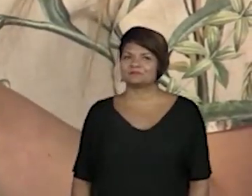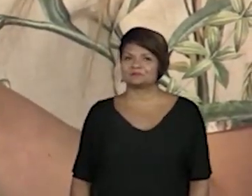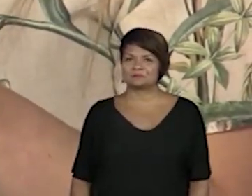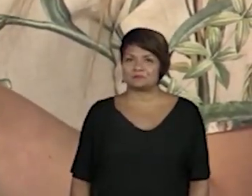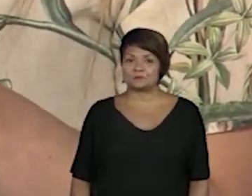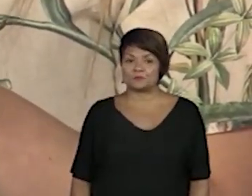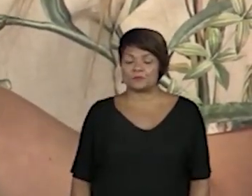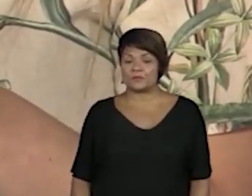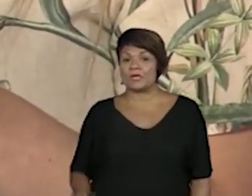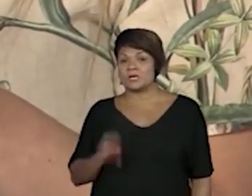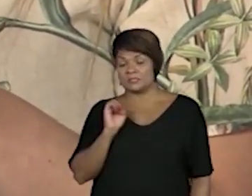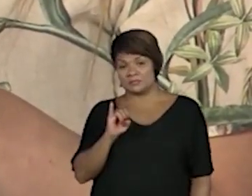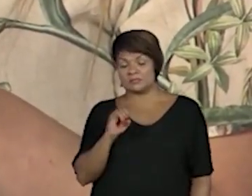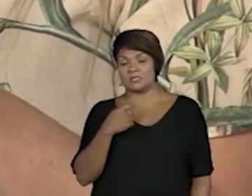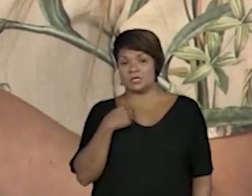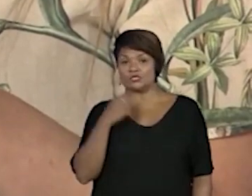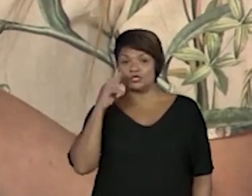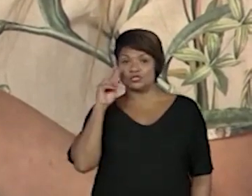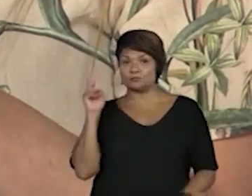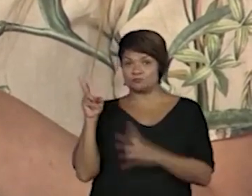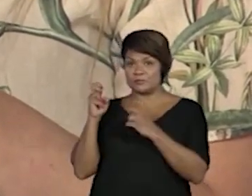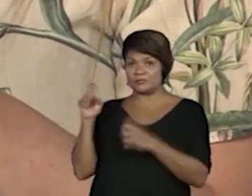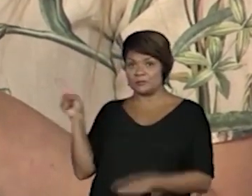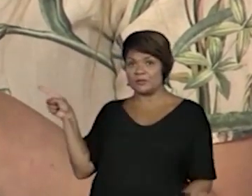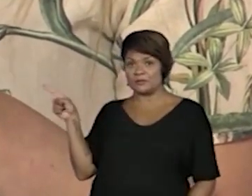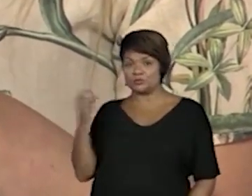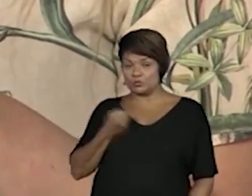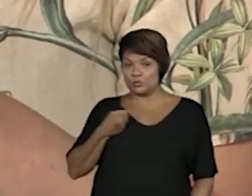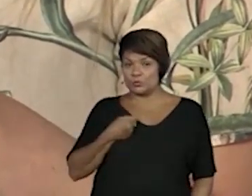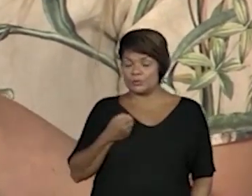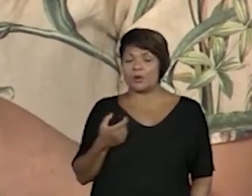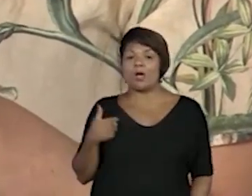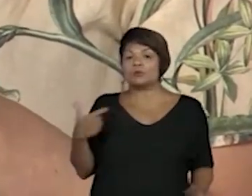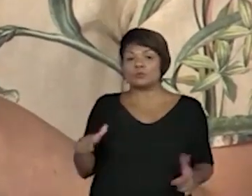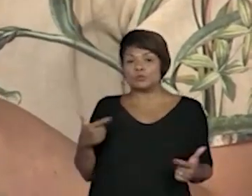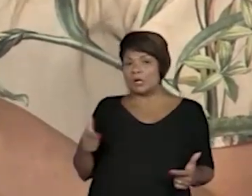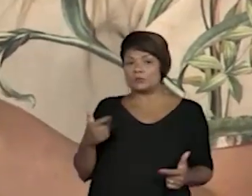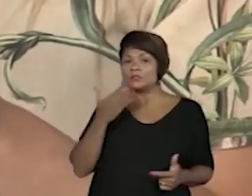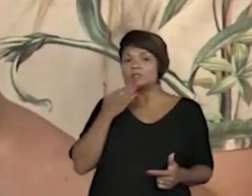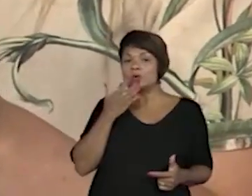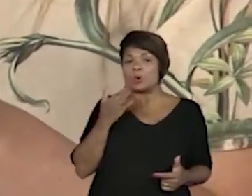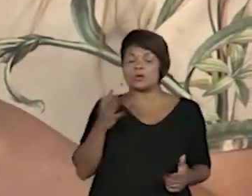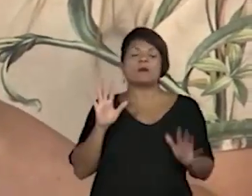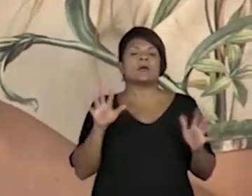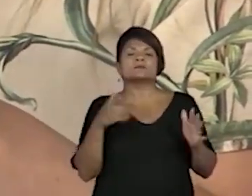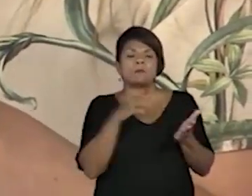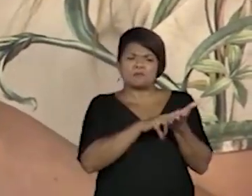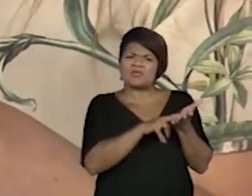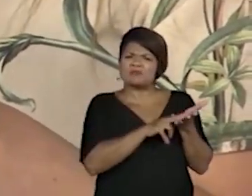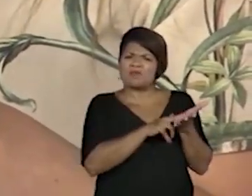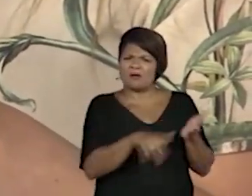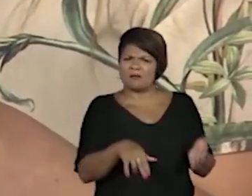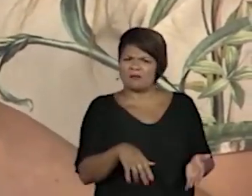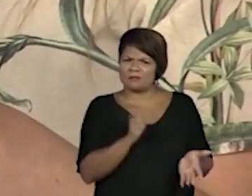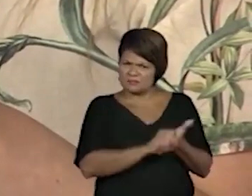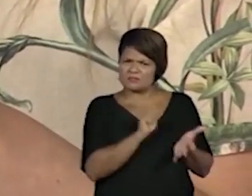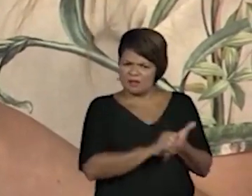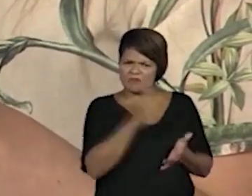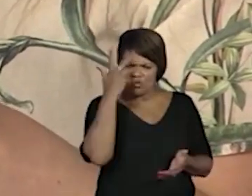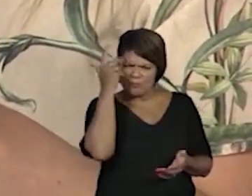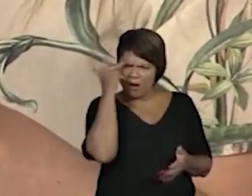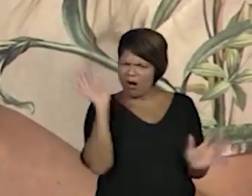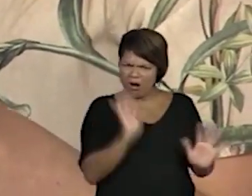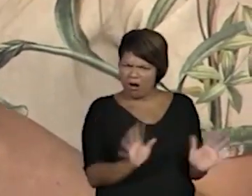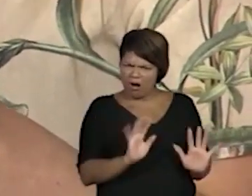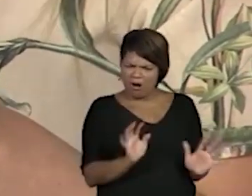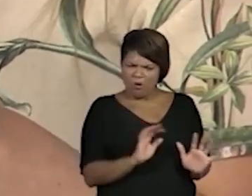138. E se a gente olhar para esse número, ah, mas eu não tenho dessa cor, pinta! Sim. Escreve normal aí os quadradinhos, criançada, e pinta a